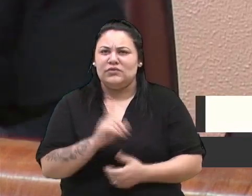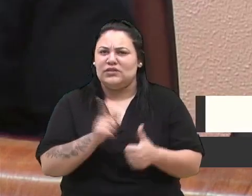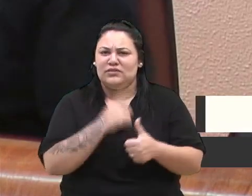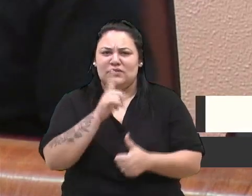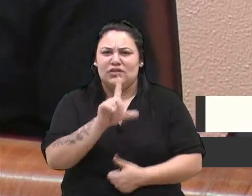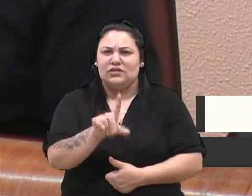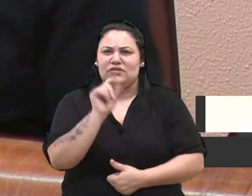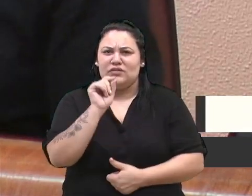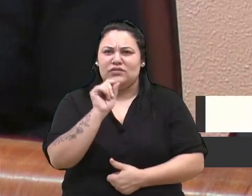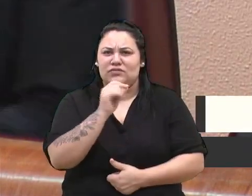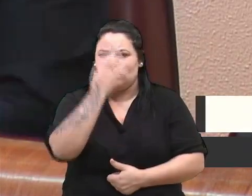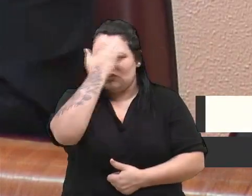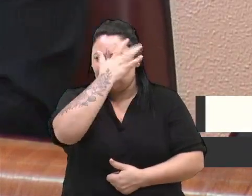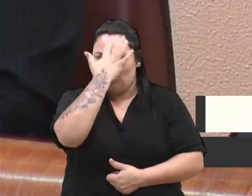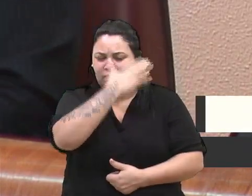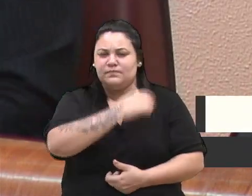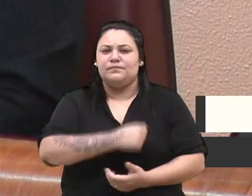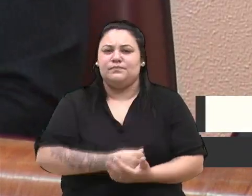Adiló.